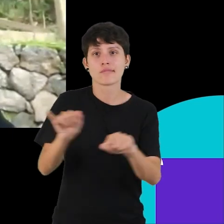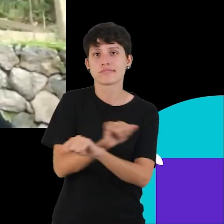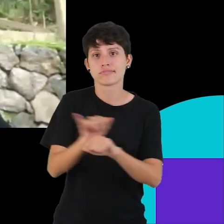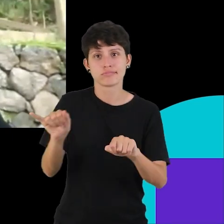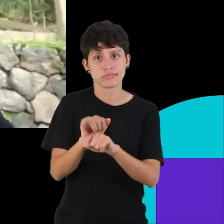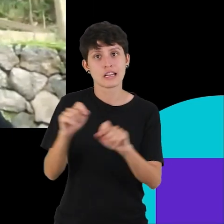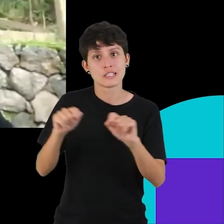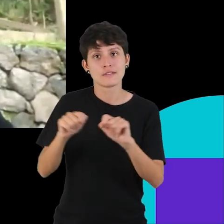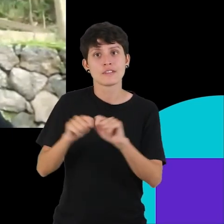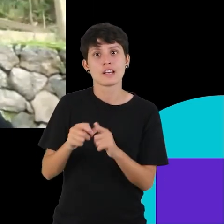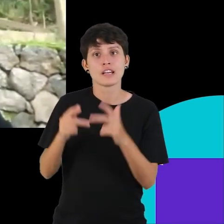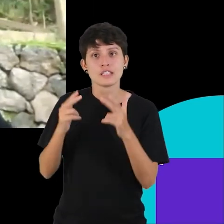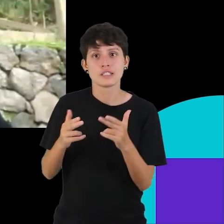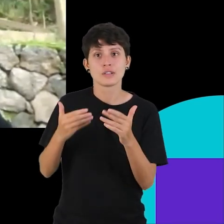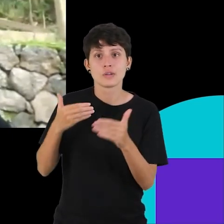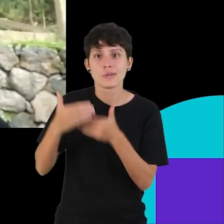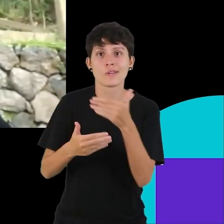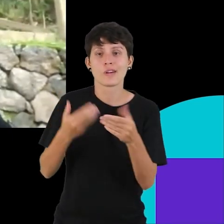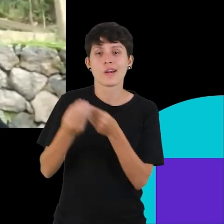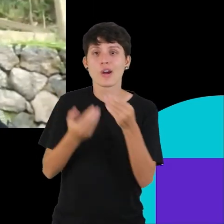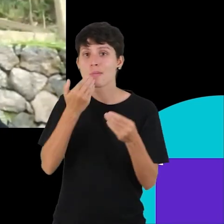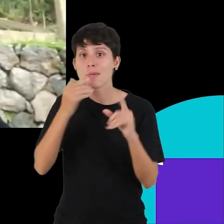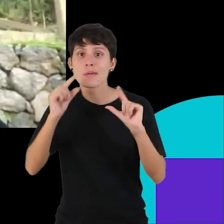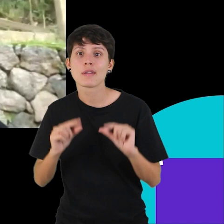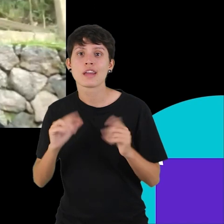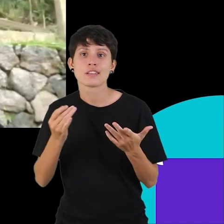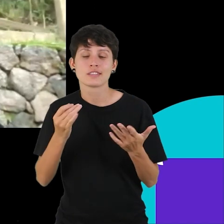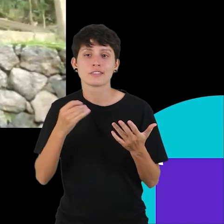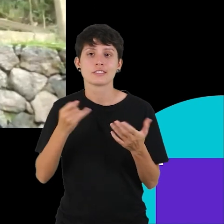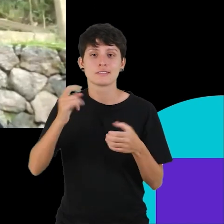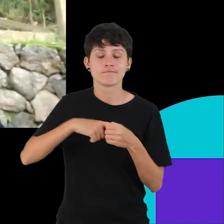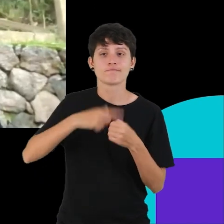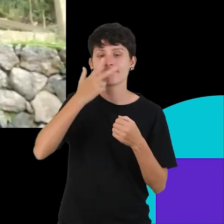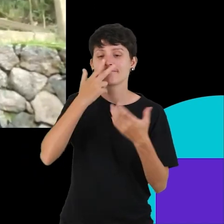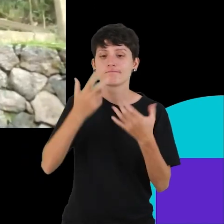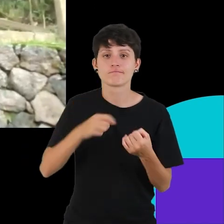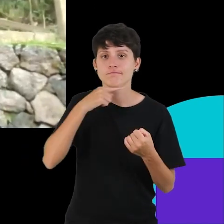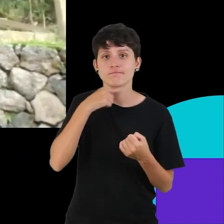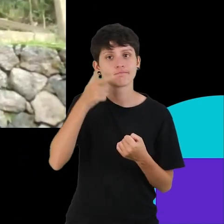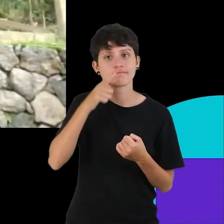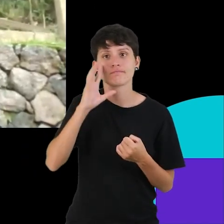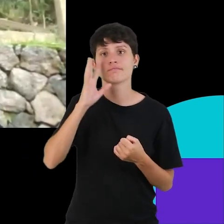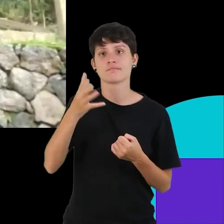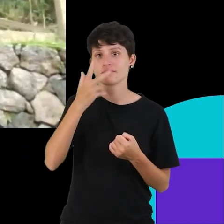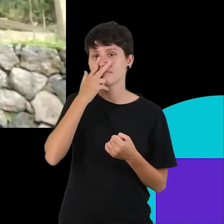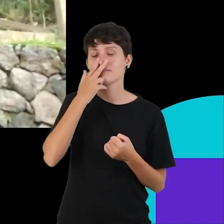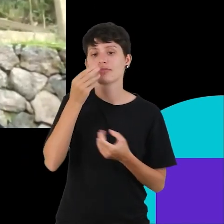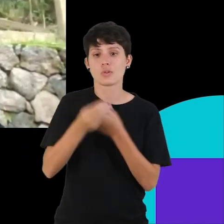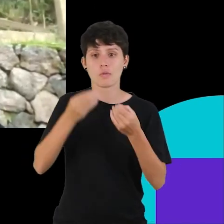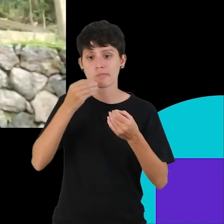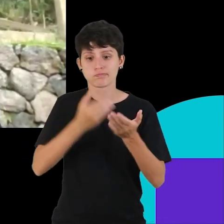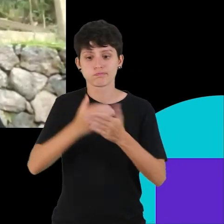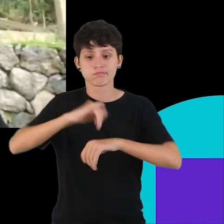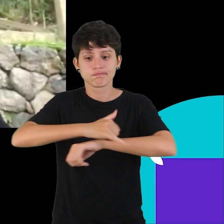Como que a gente pode mudar um sistema? Existe uma coisa chamada ponto de alavancagem. O que é um ponto de alavancagem? Vocês podem até pesquisar depois, que é um termo